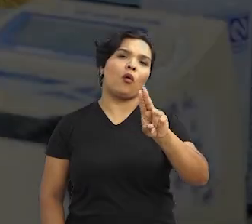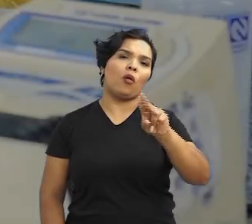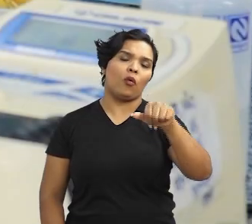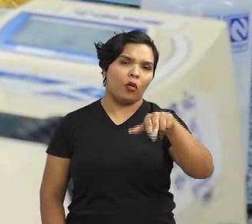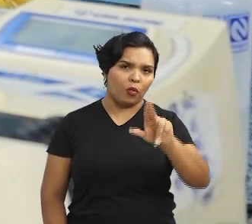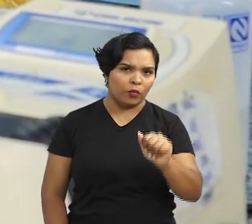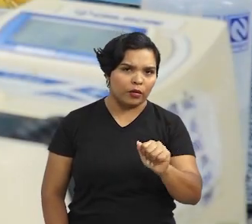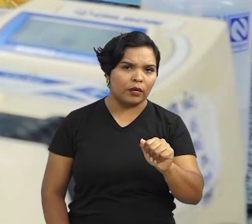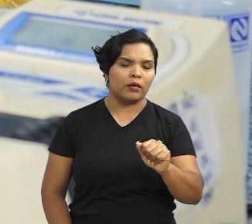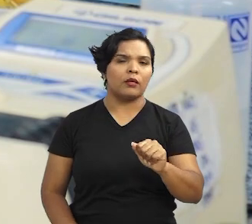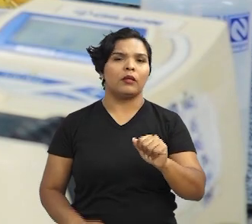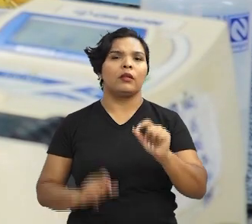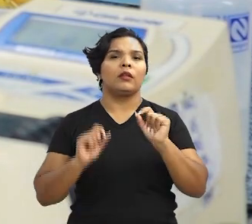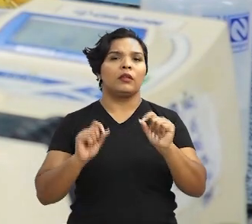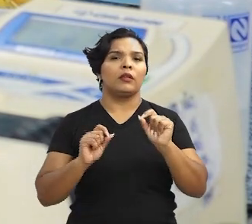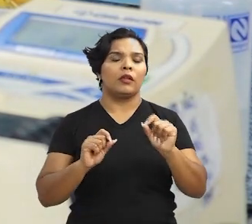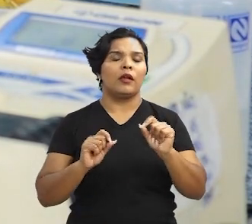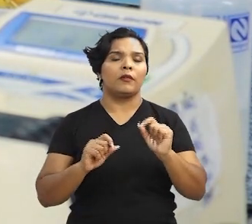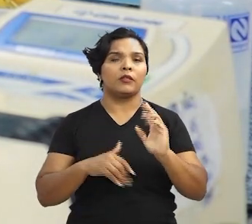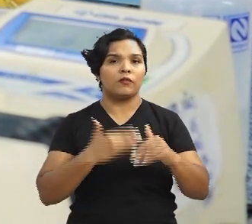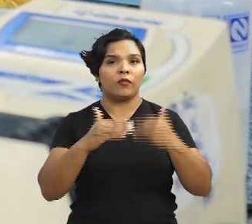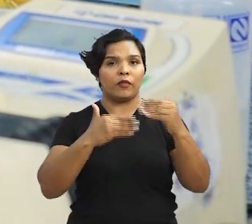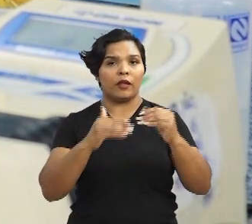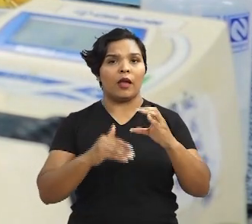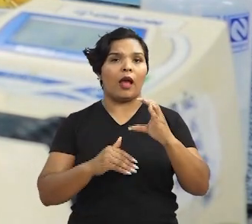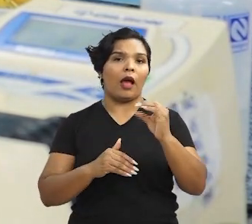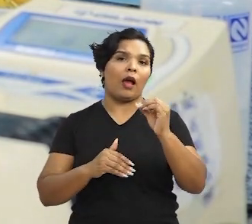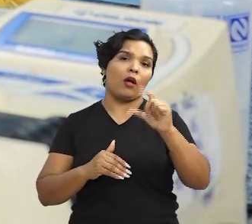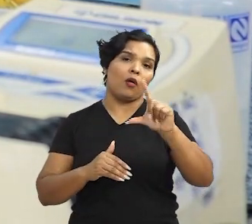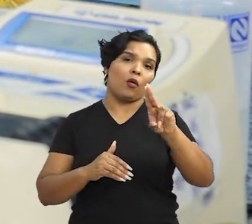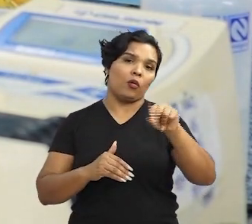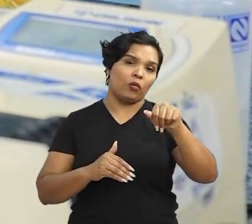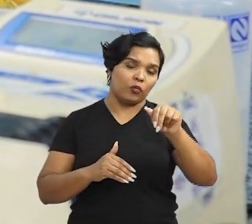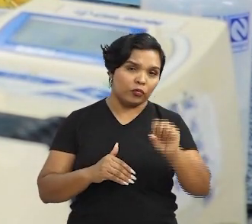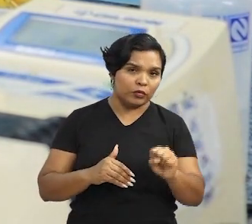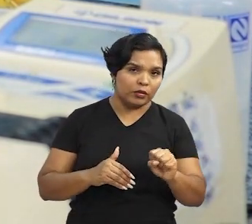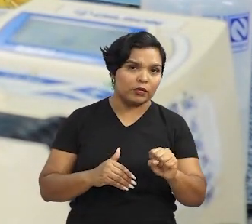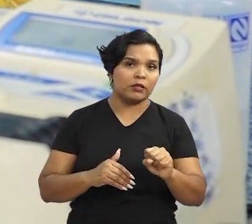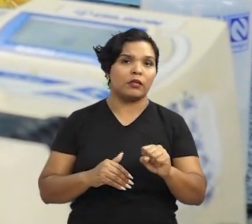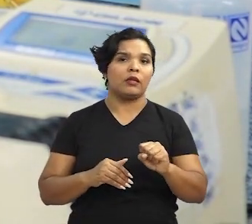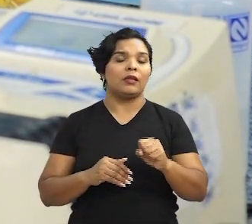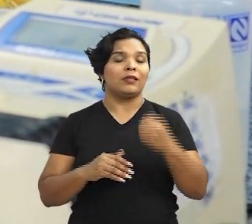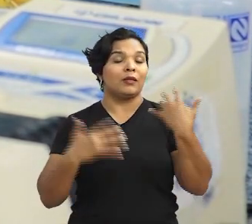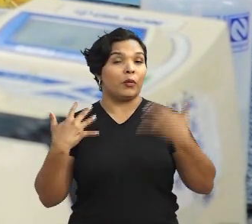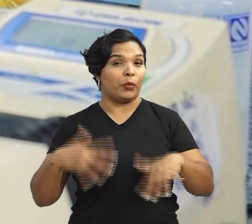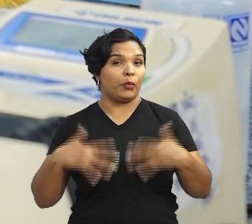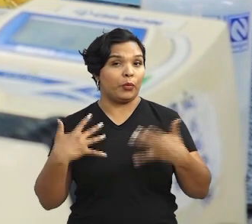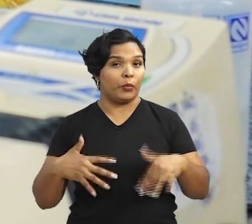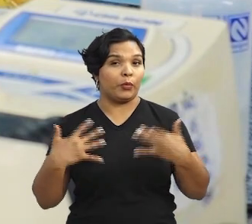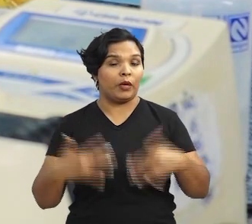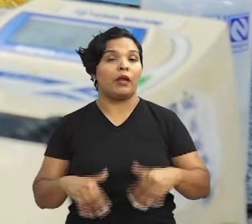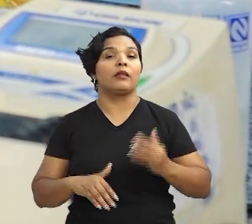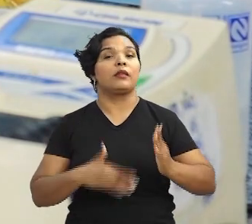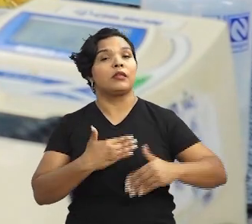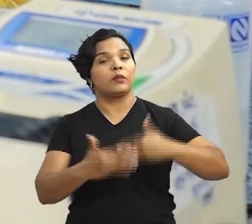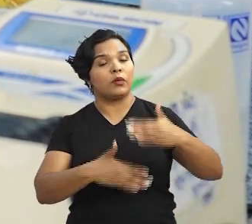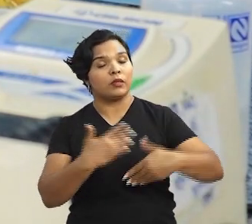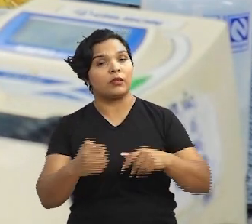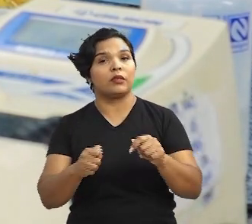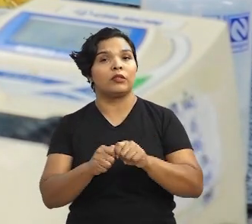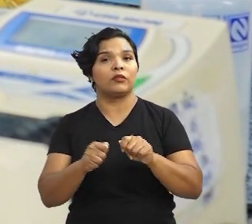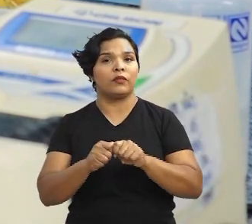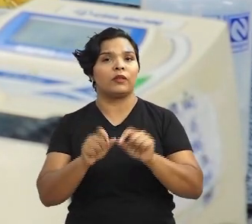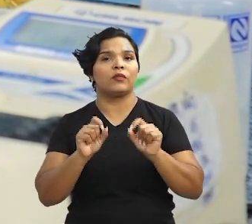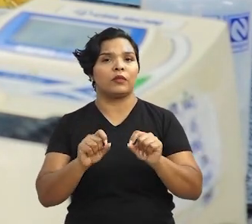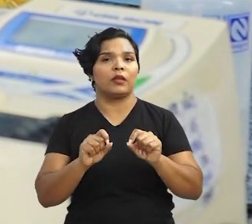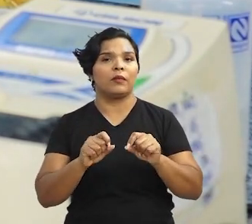coluna, que o objetivo realmente de desenvolver essa coluna é porque as colunas cromatográficas comerciais, elas são caras. E esse